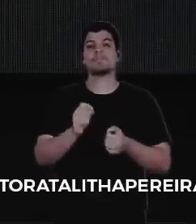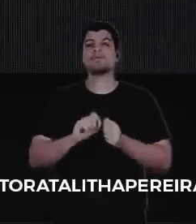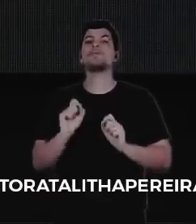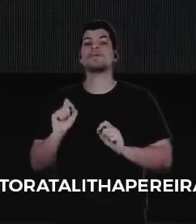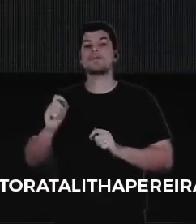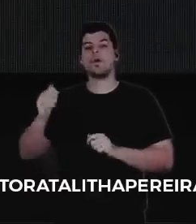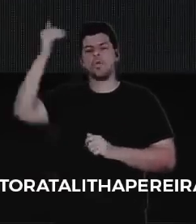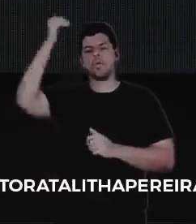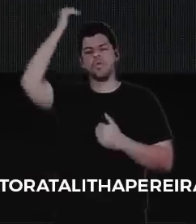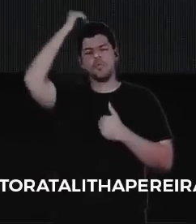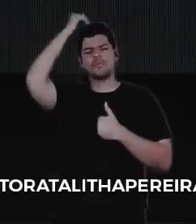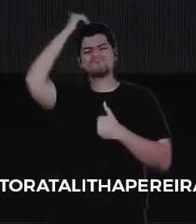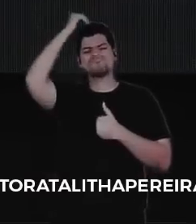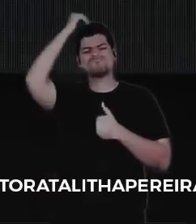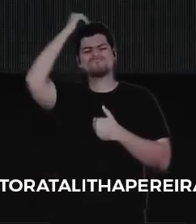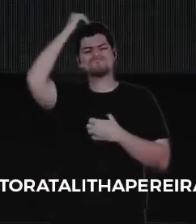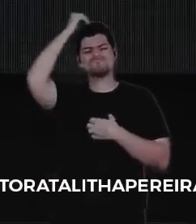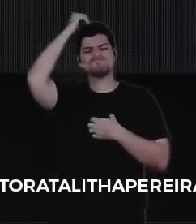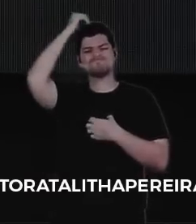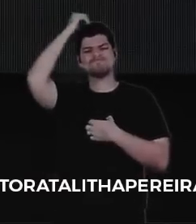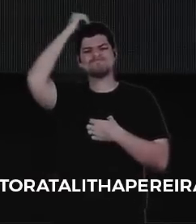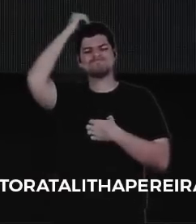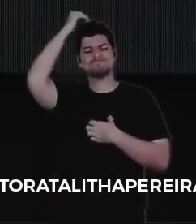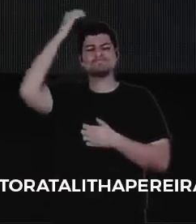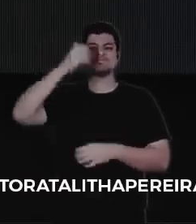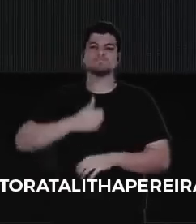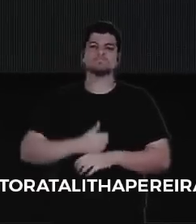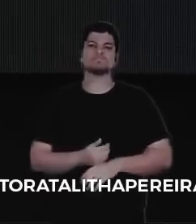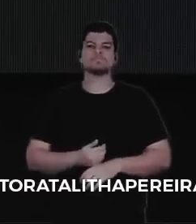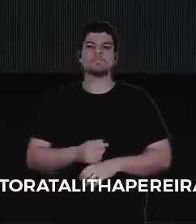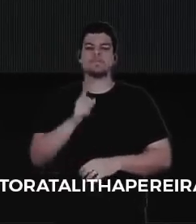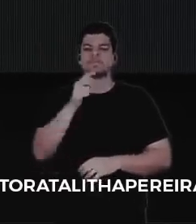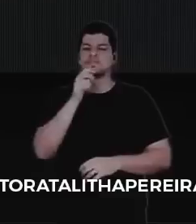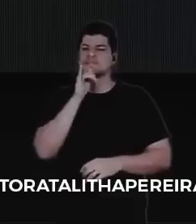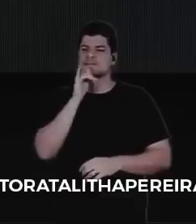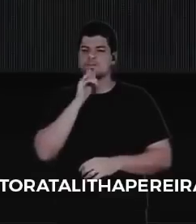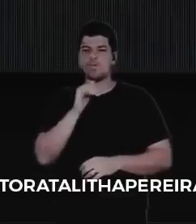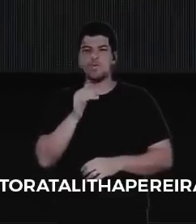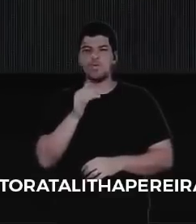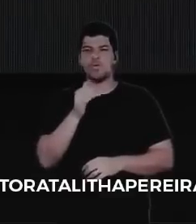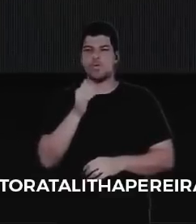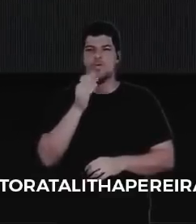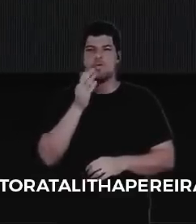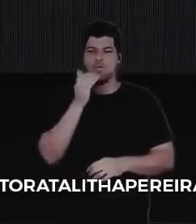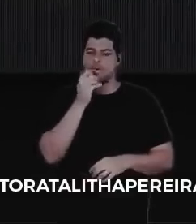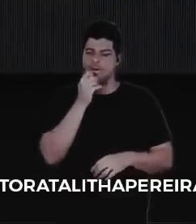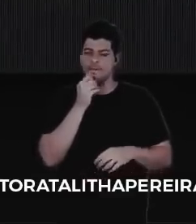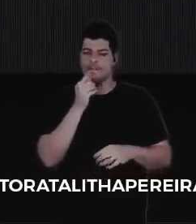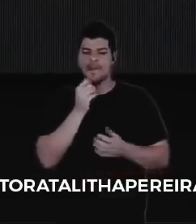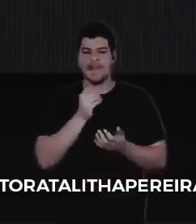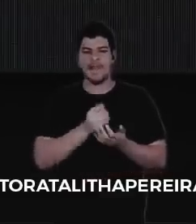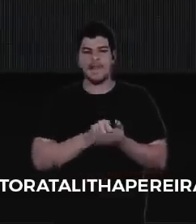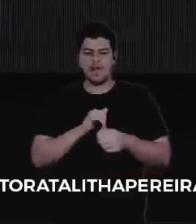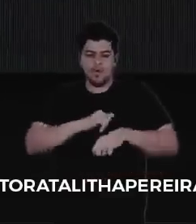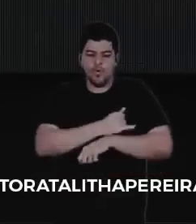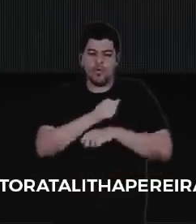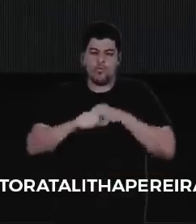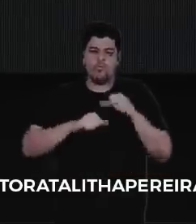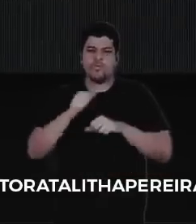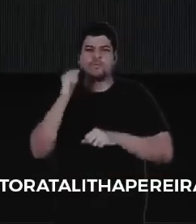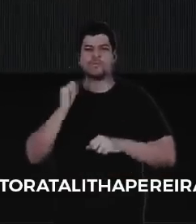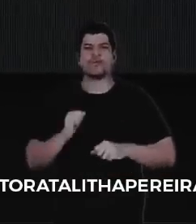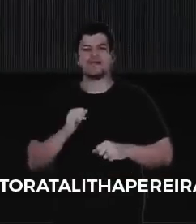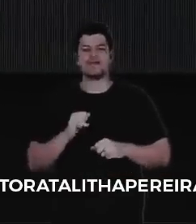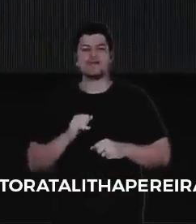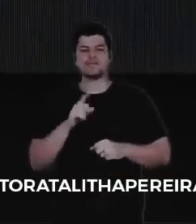não? Culpa. Quando você tá na dieta, você está até bem, mas